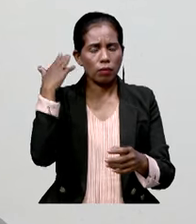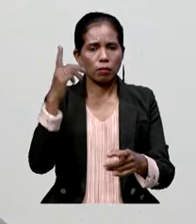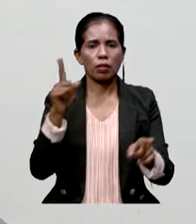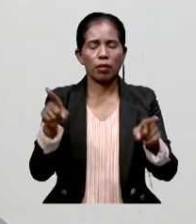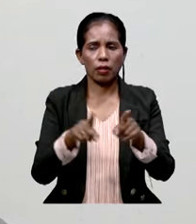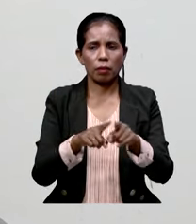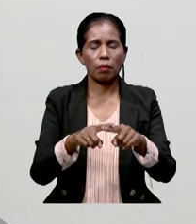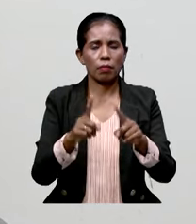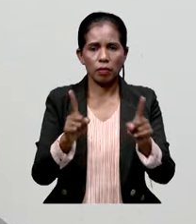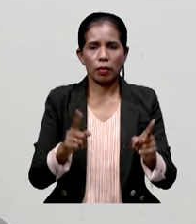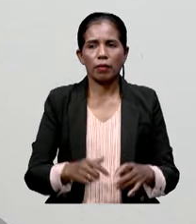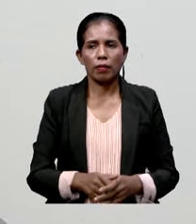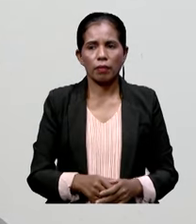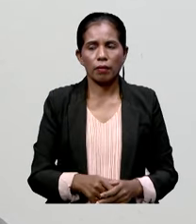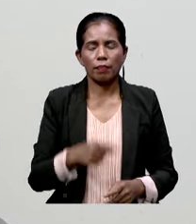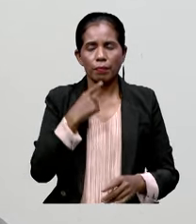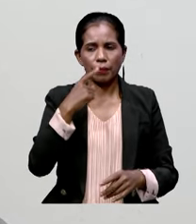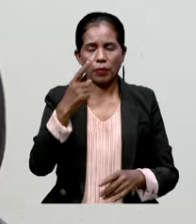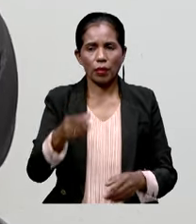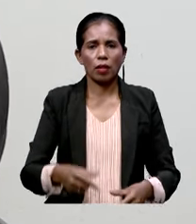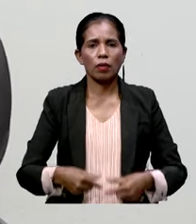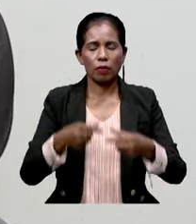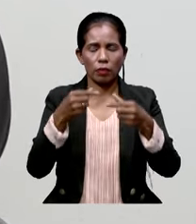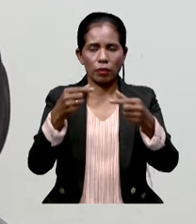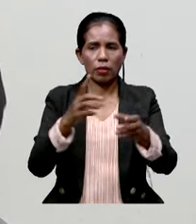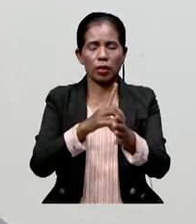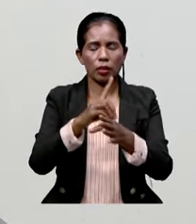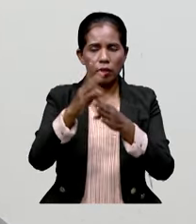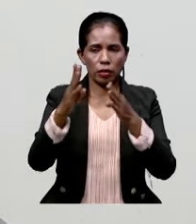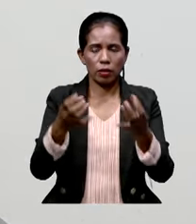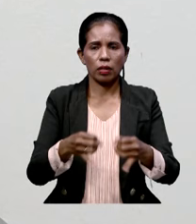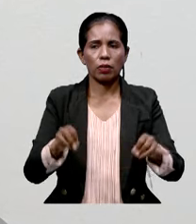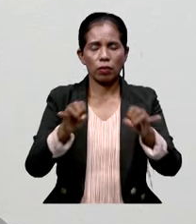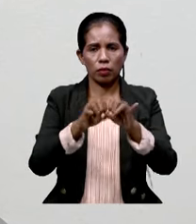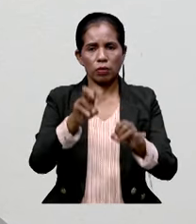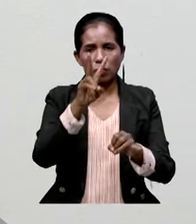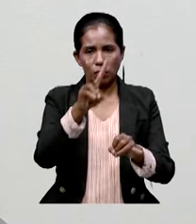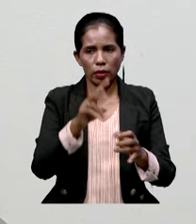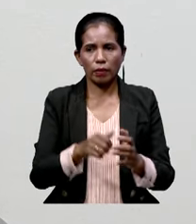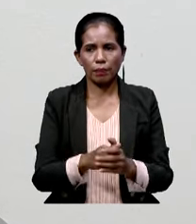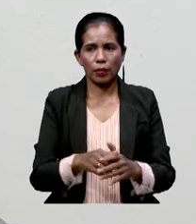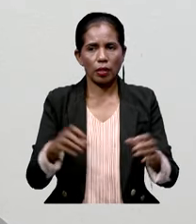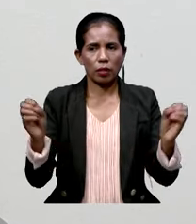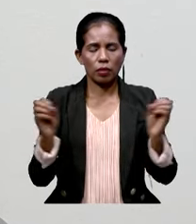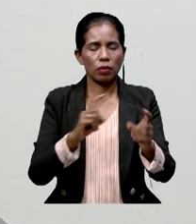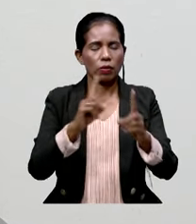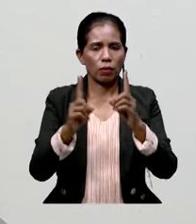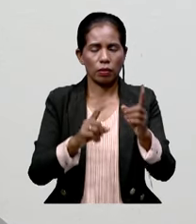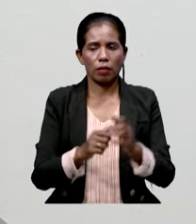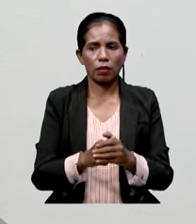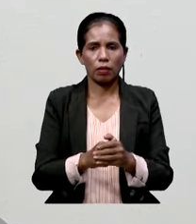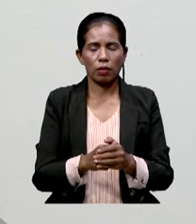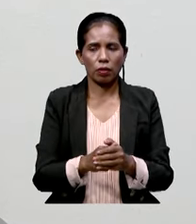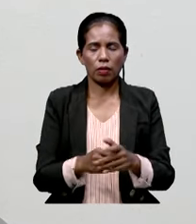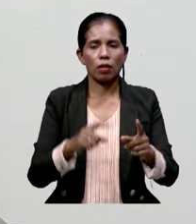mas se orientação nebe fo ba ia dirigentes ba instituição rua né nela os intervenção